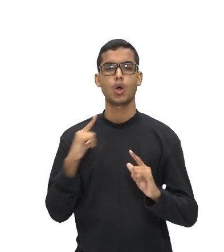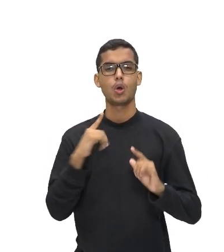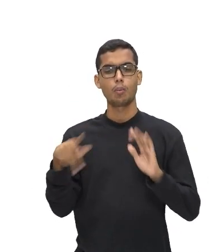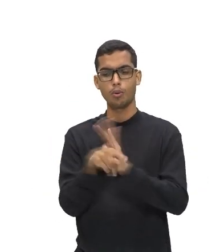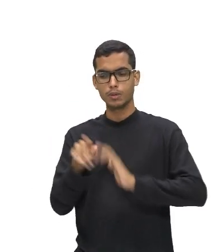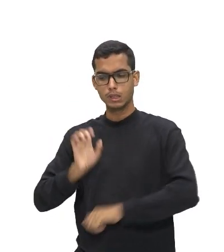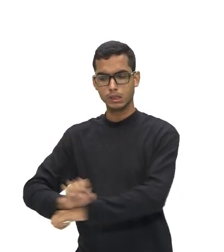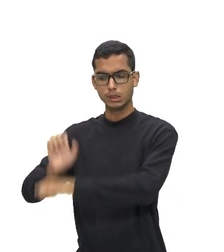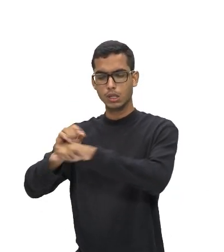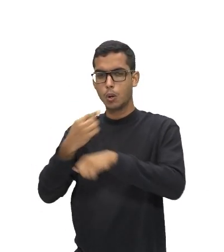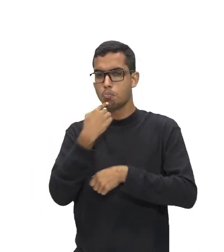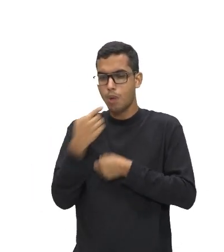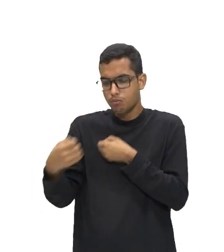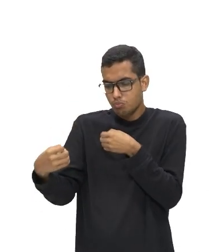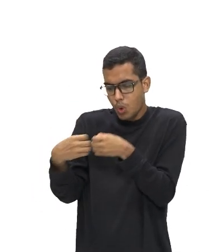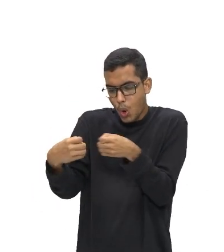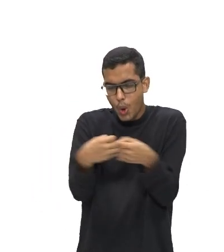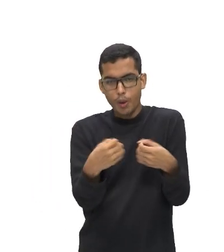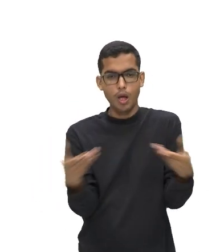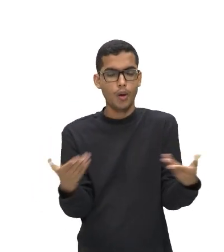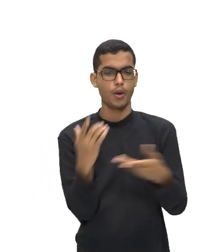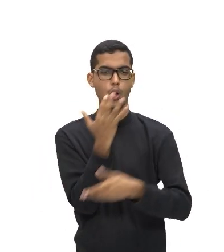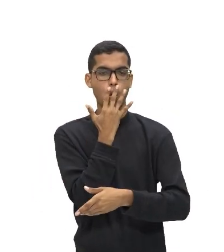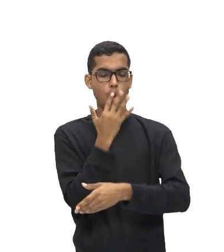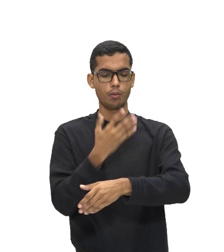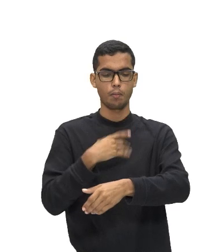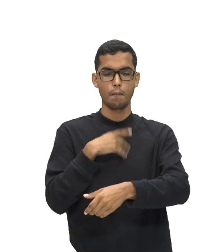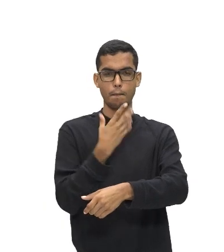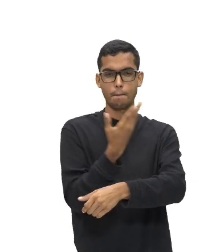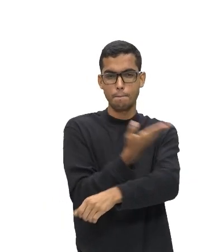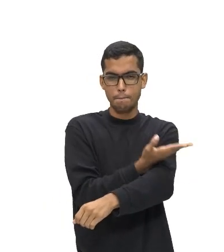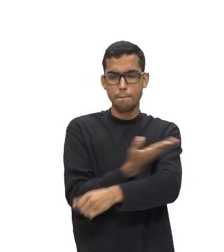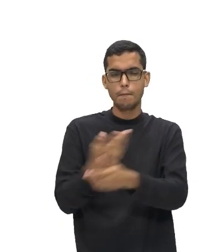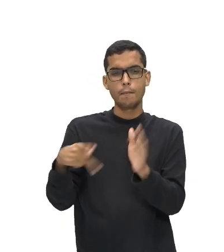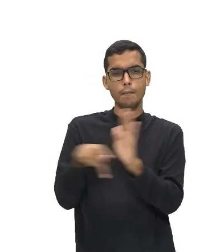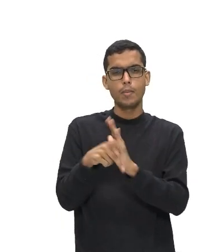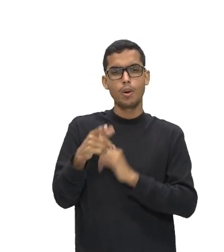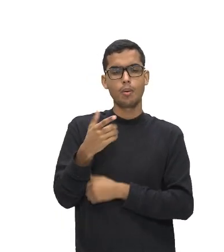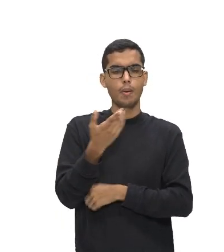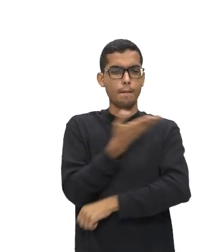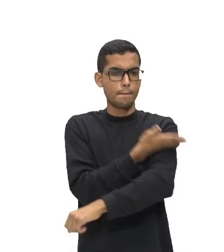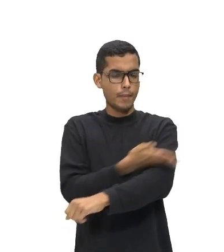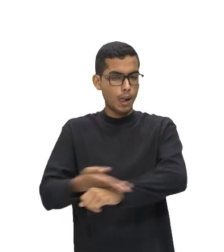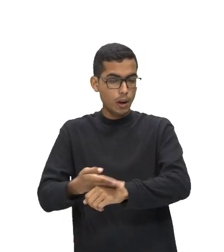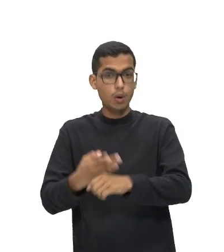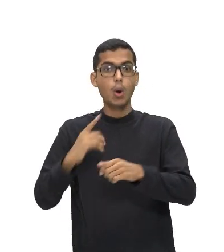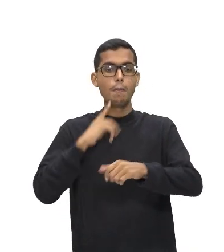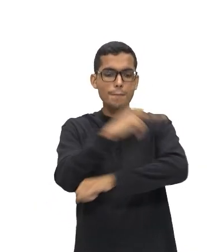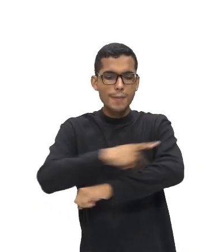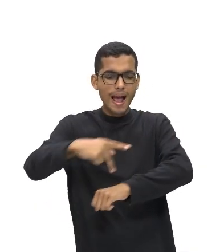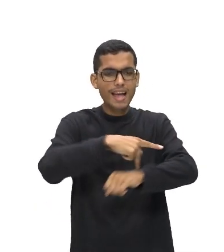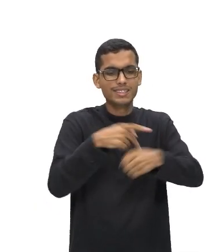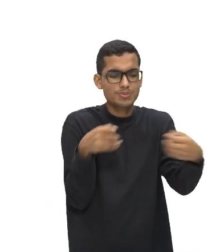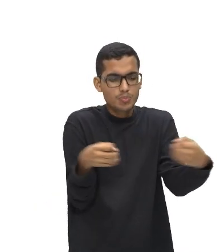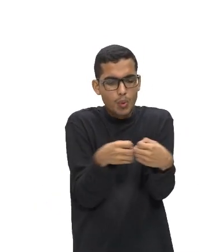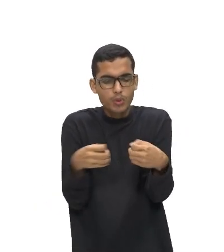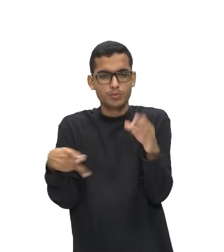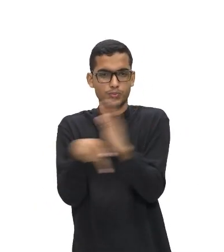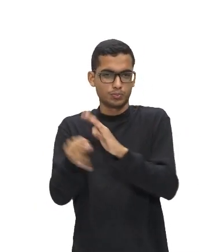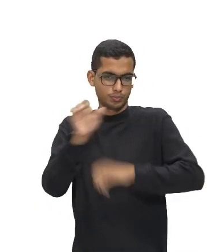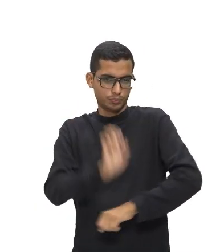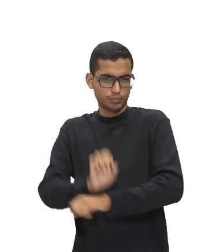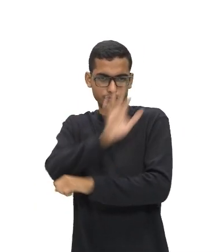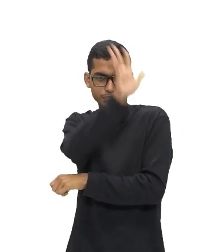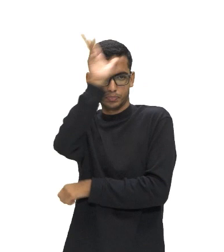do Amazonas e em branco são os países sul-americanos que estão próximos ao nosso estado. Então, em verde aí